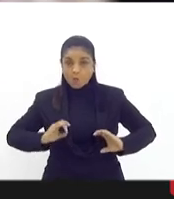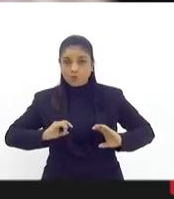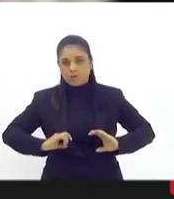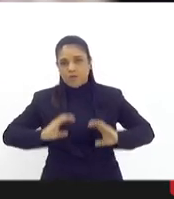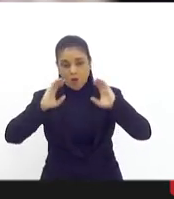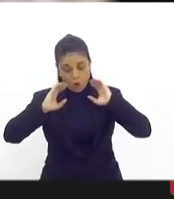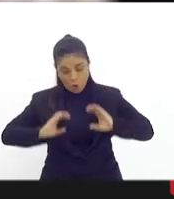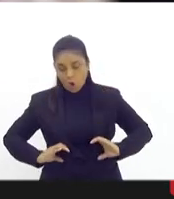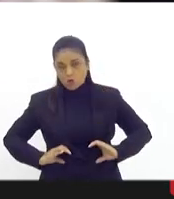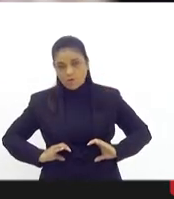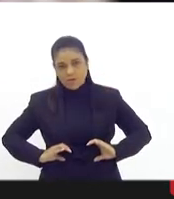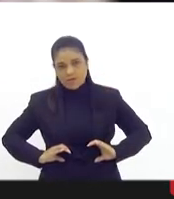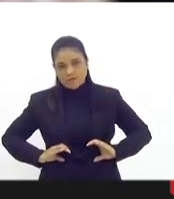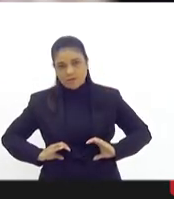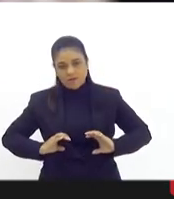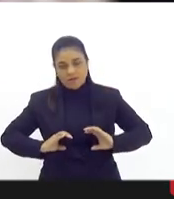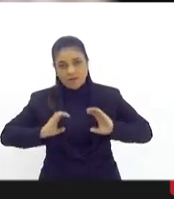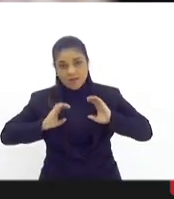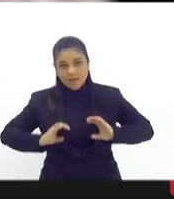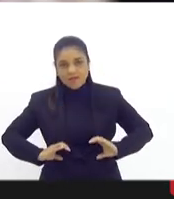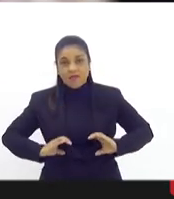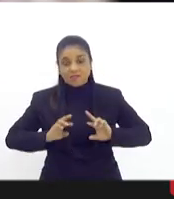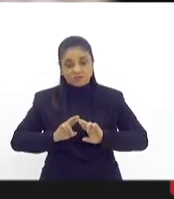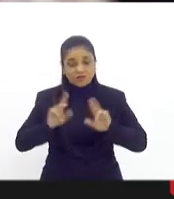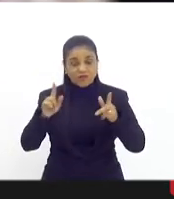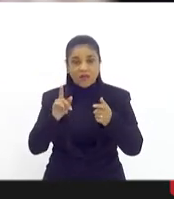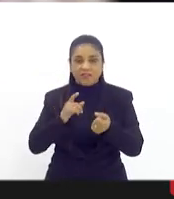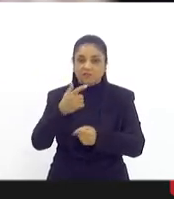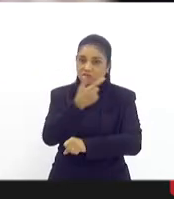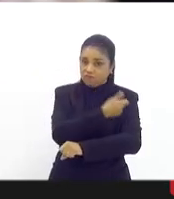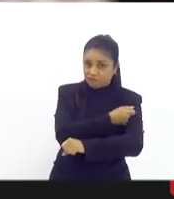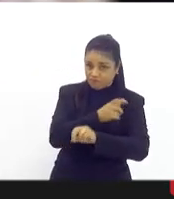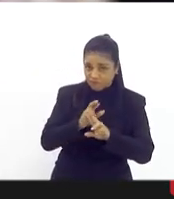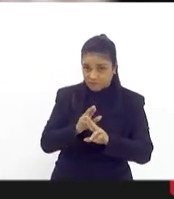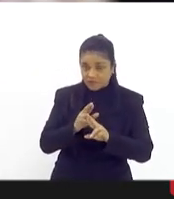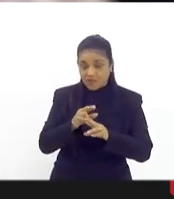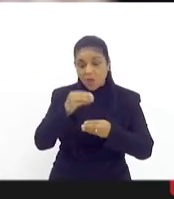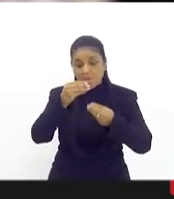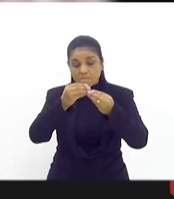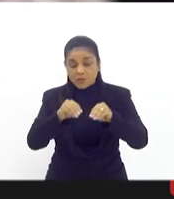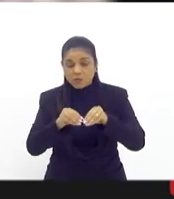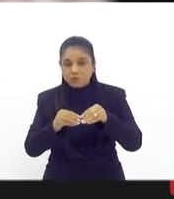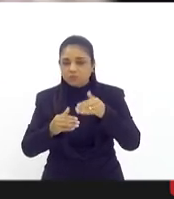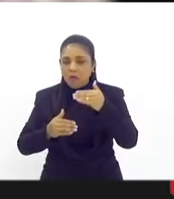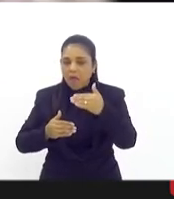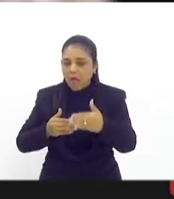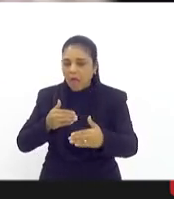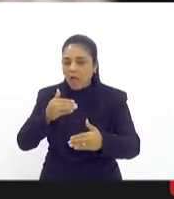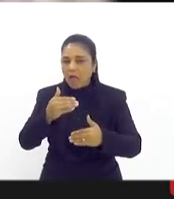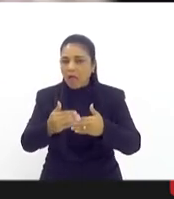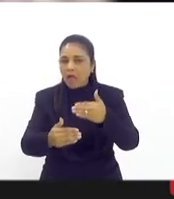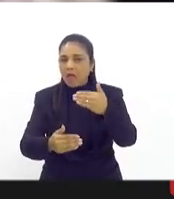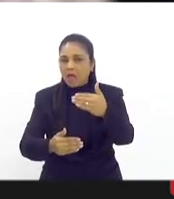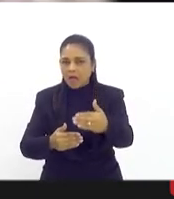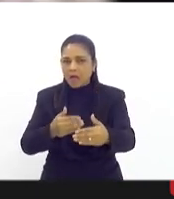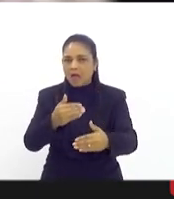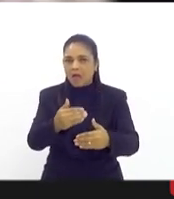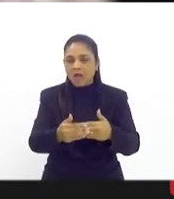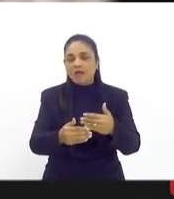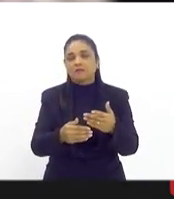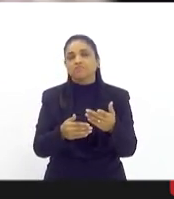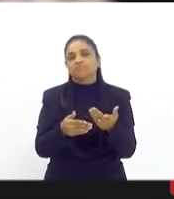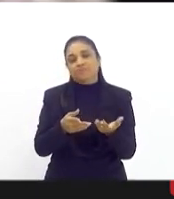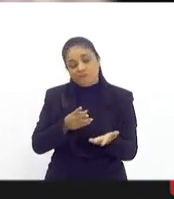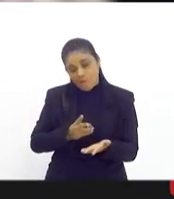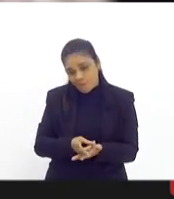não consegue deixar de executar, mesmo sabendo dos prejuízos a longo prazo. E isso é o que vem acontecendo o tempo inteiro,